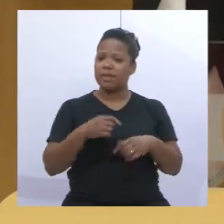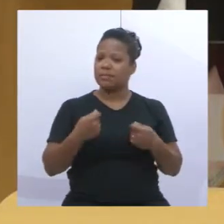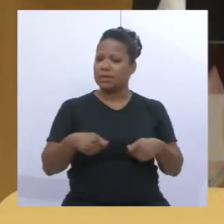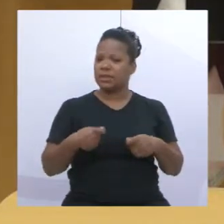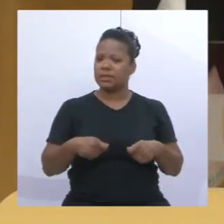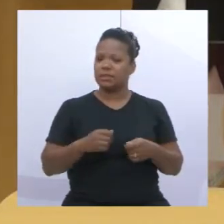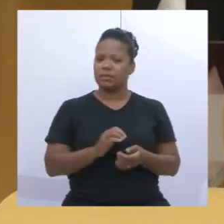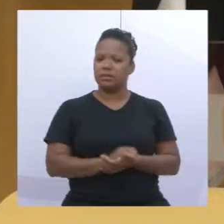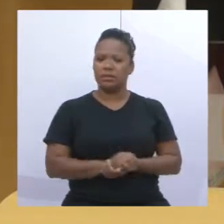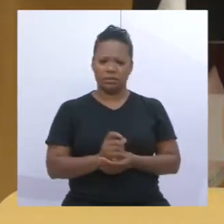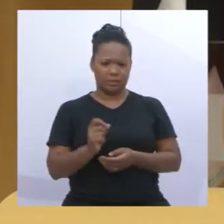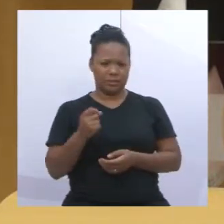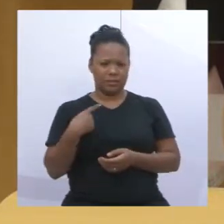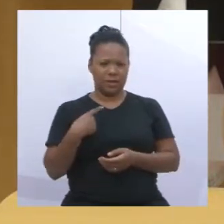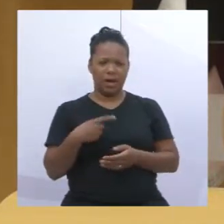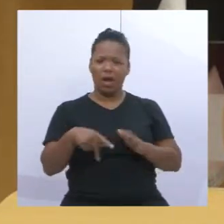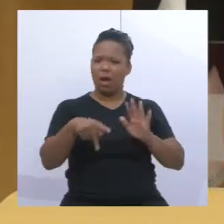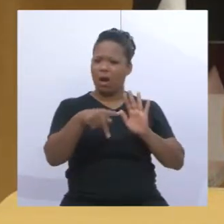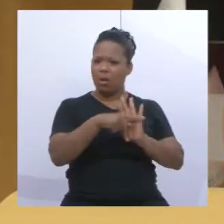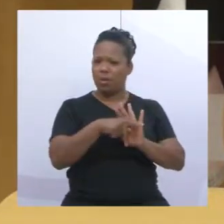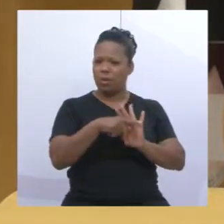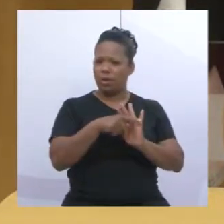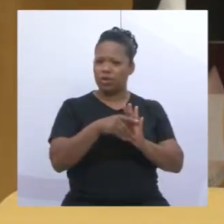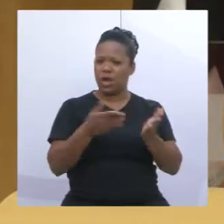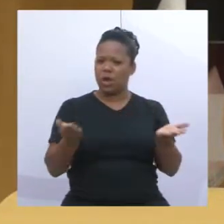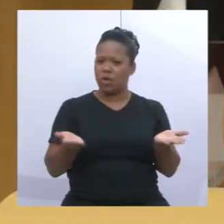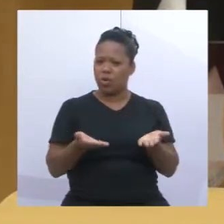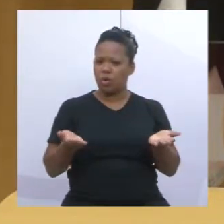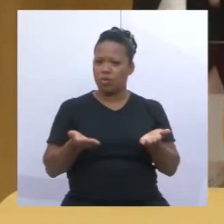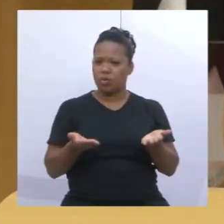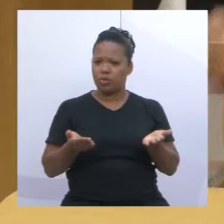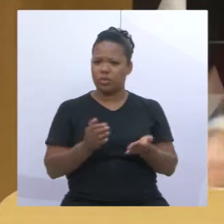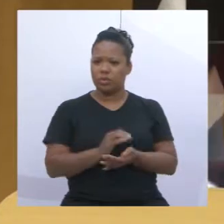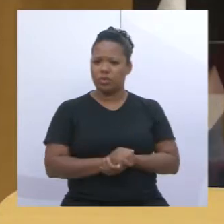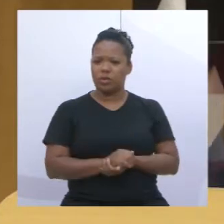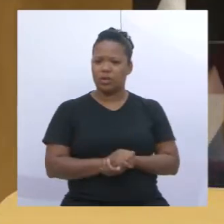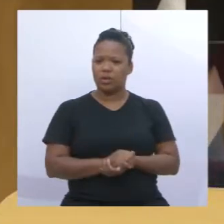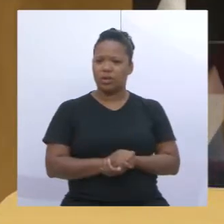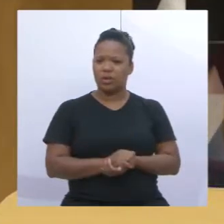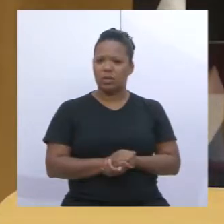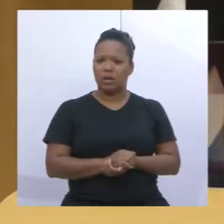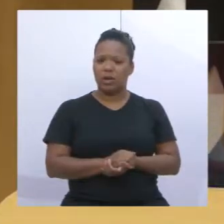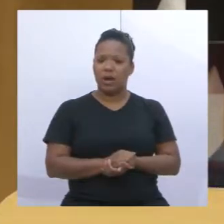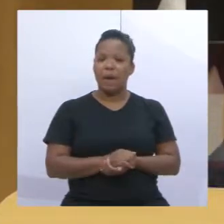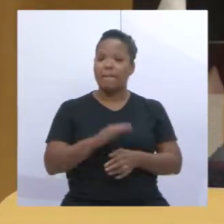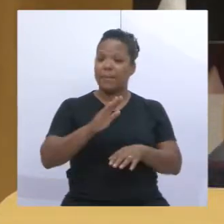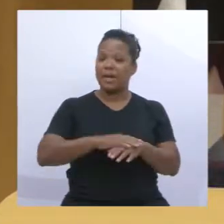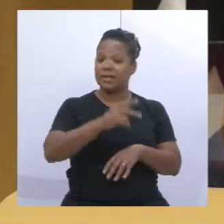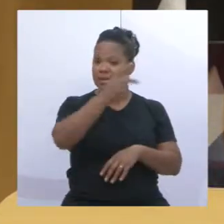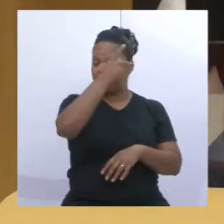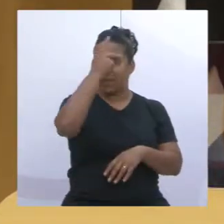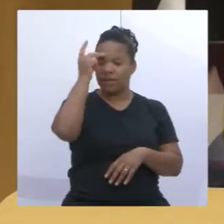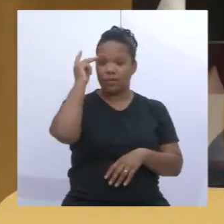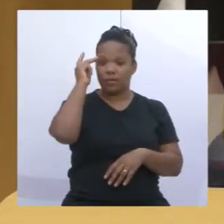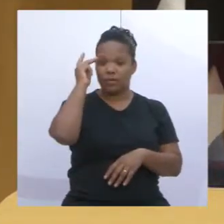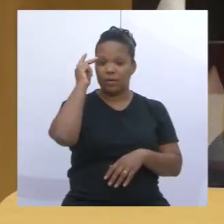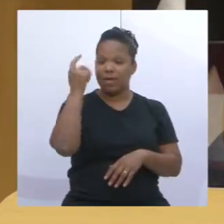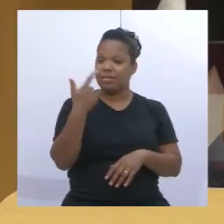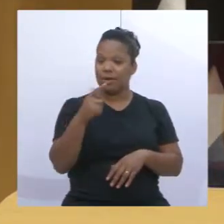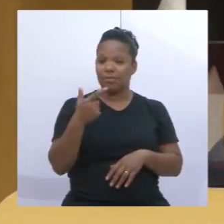estranhou que nós temos um projeto na pauta aqui hoje para aumentar o número de cargos efetivos e não tem cargos de